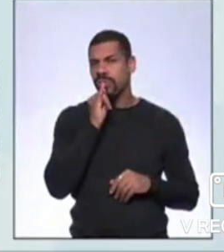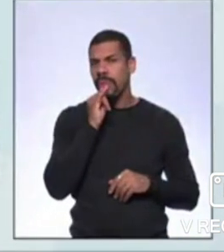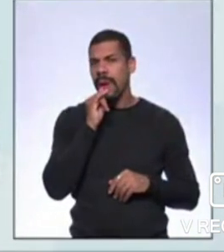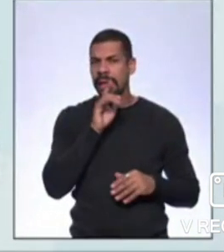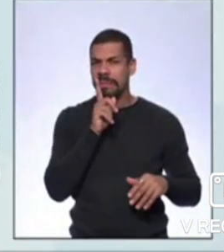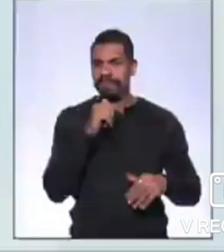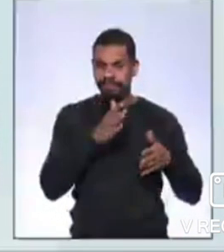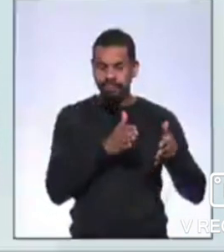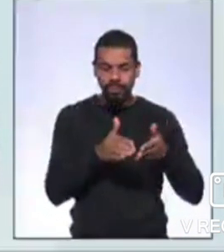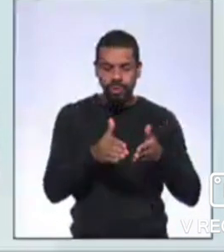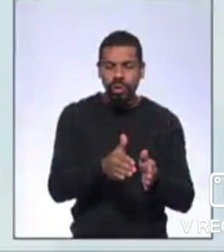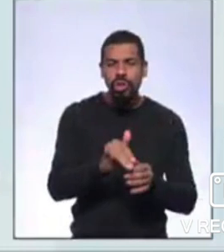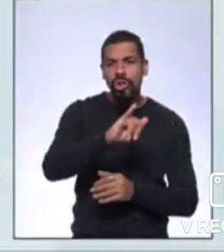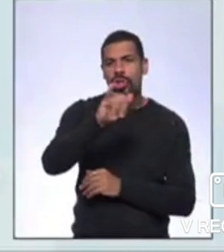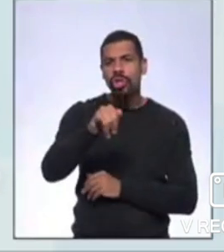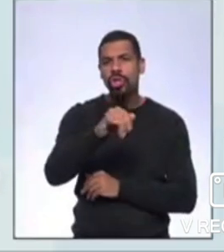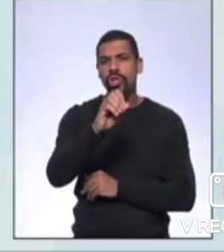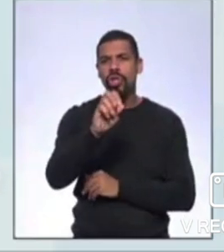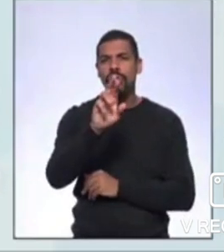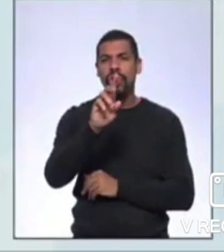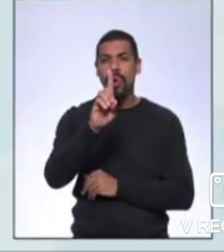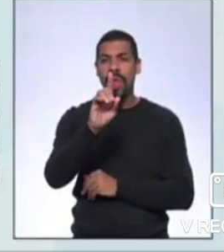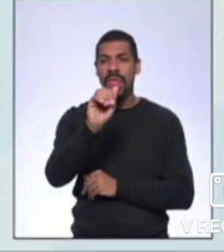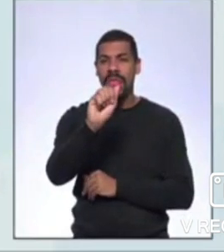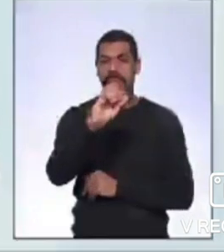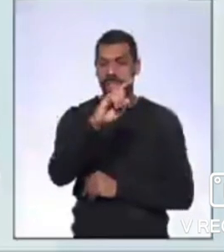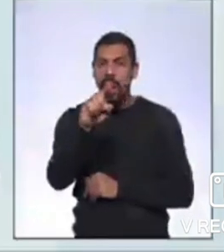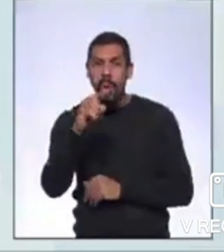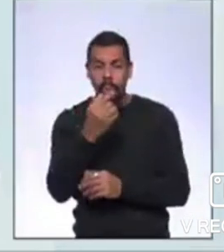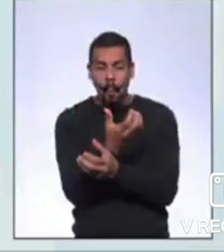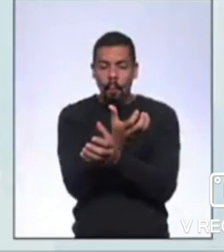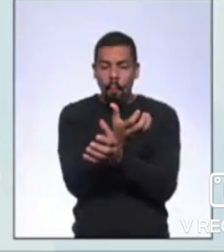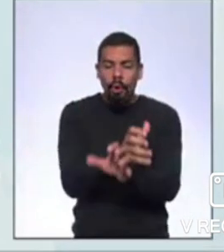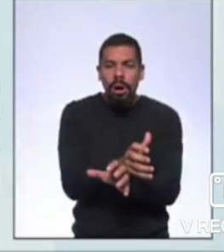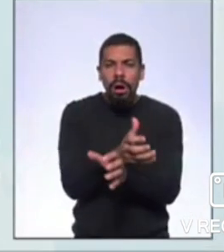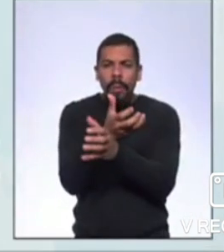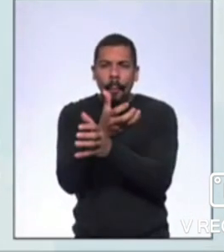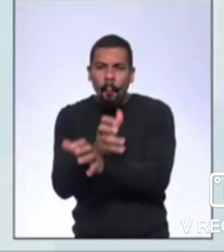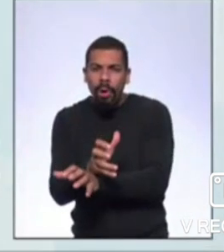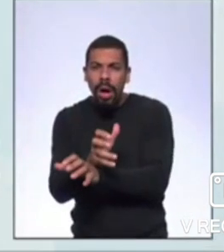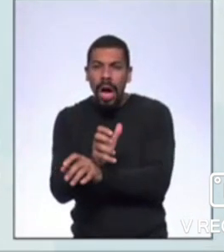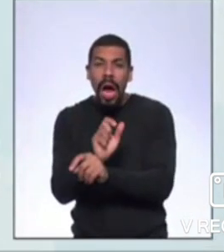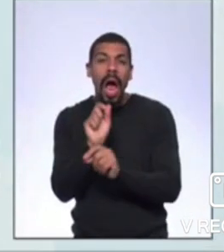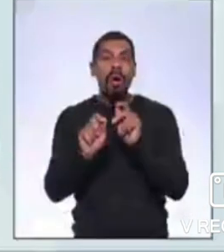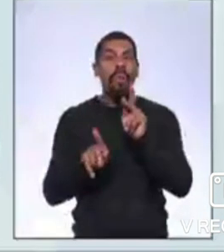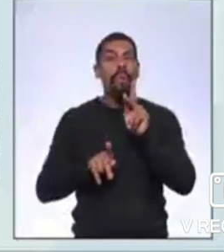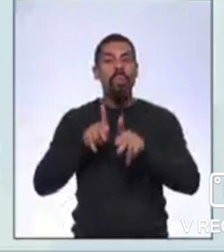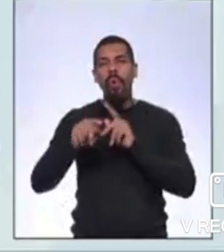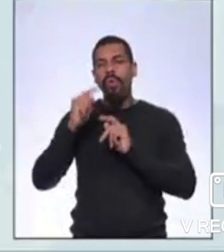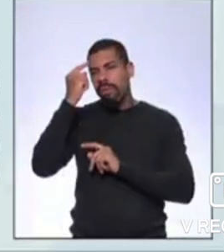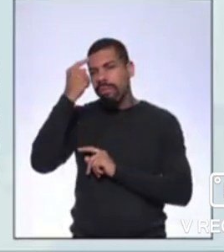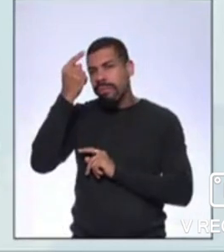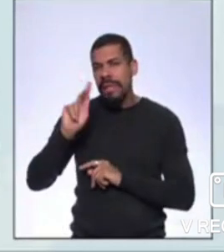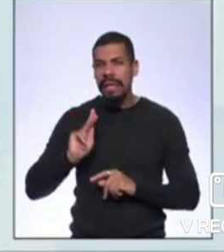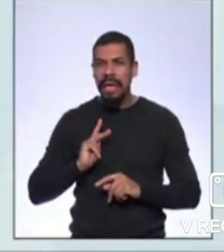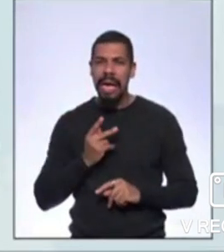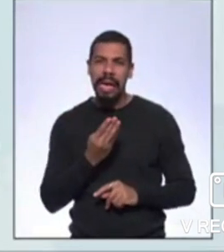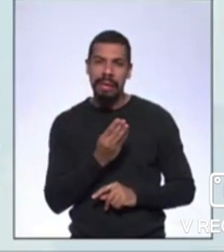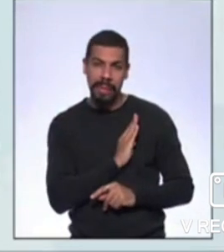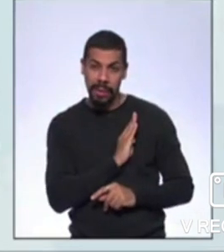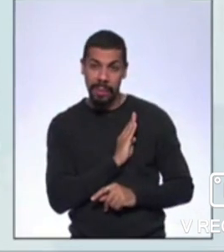alguns problemas, né? Problema de seca, principalmente, os hebreus decidem ir para um lugar onde, né,